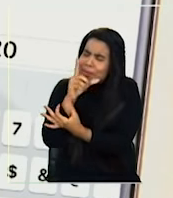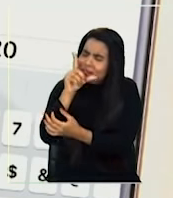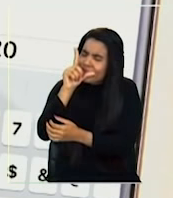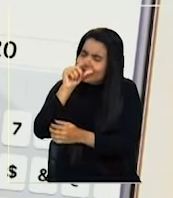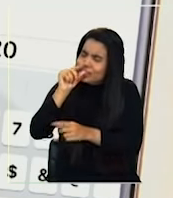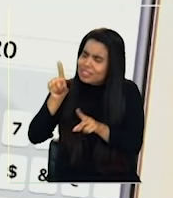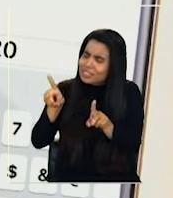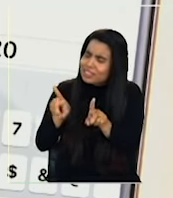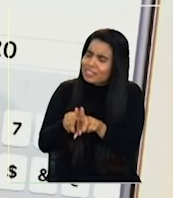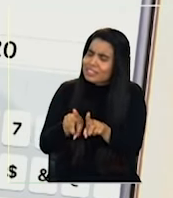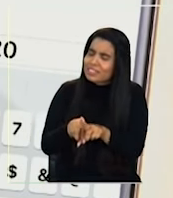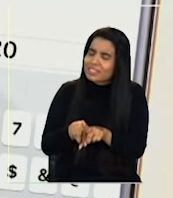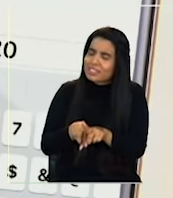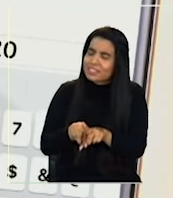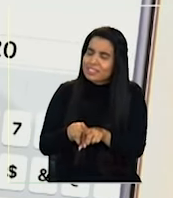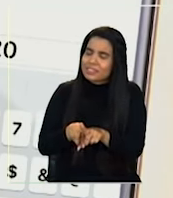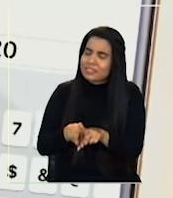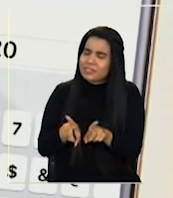ninho para si.